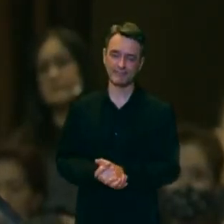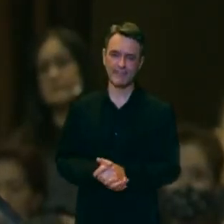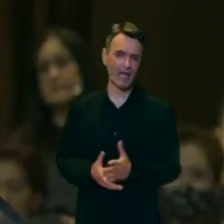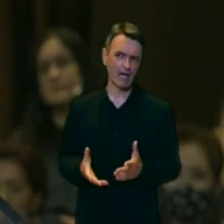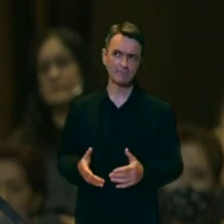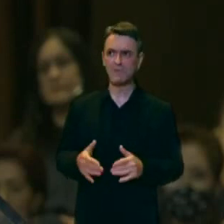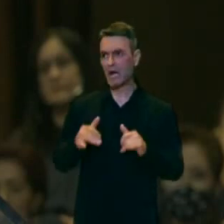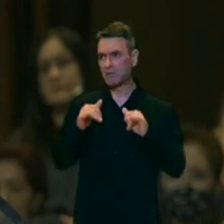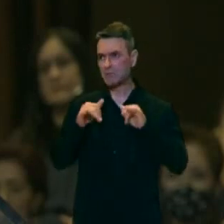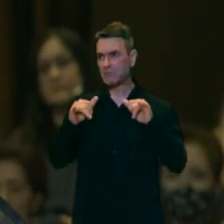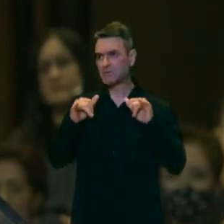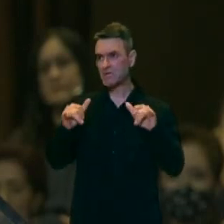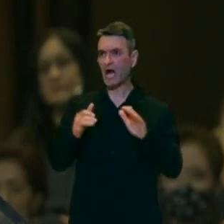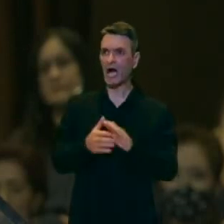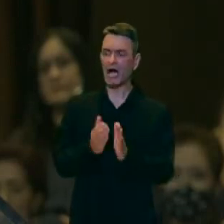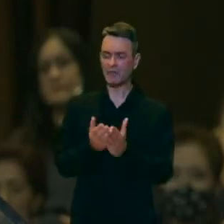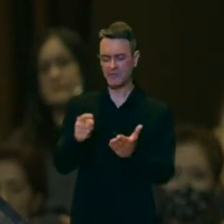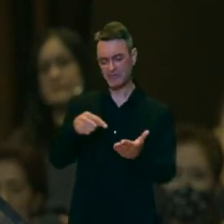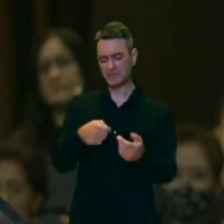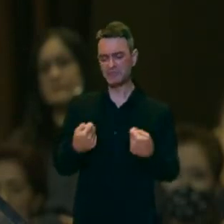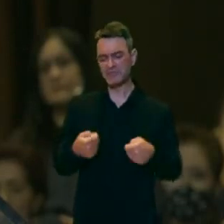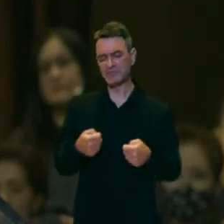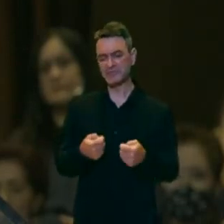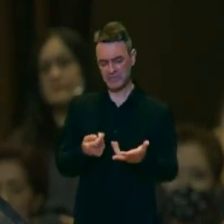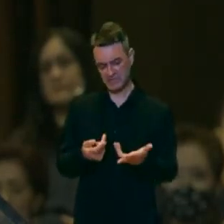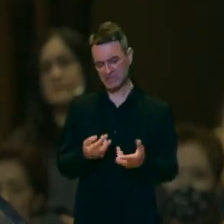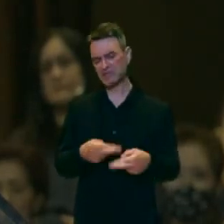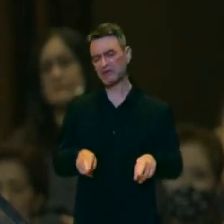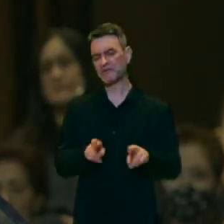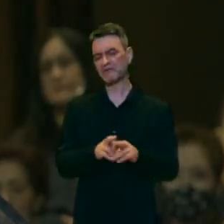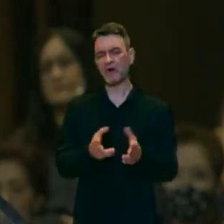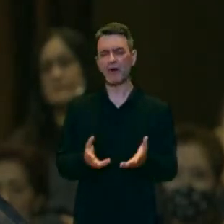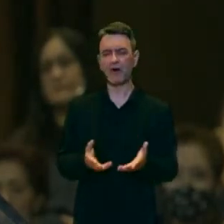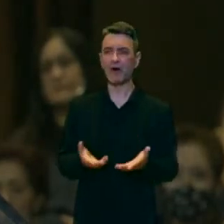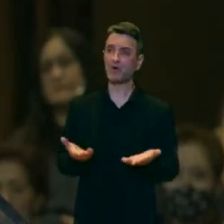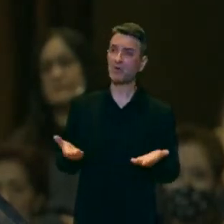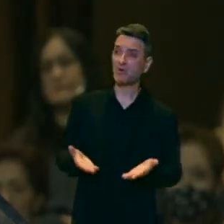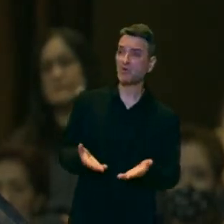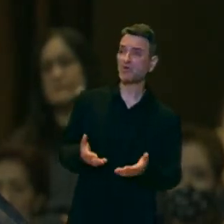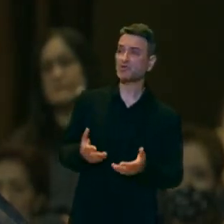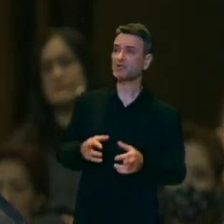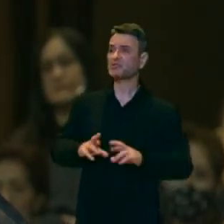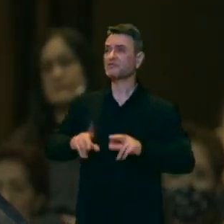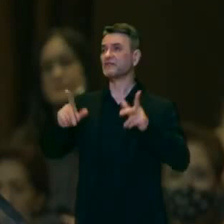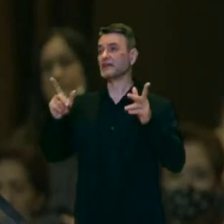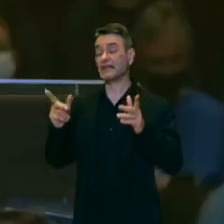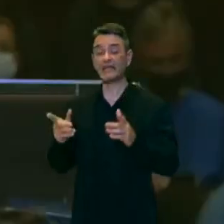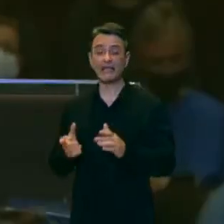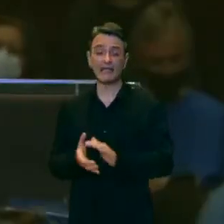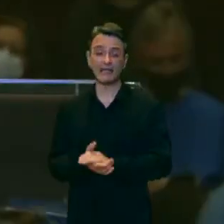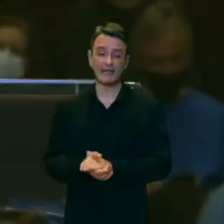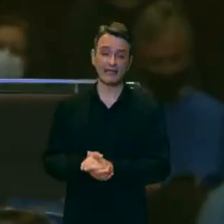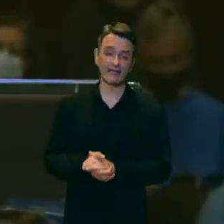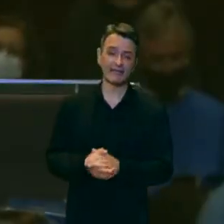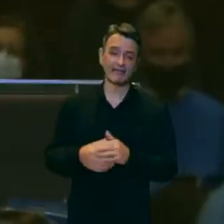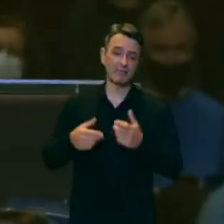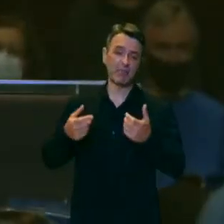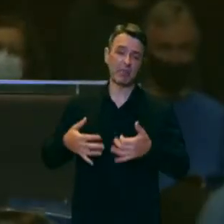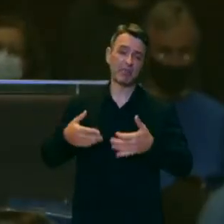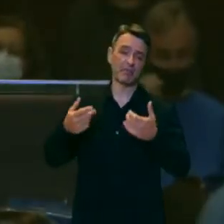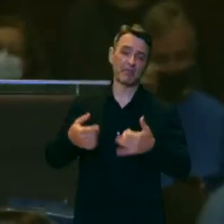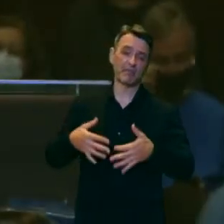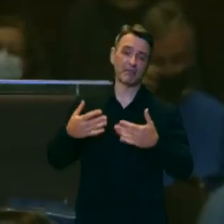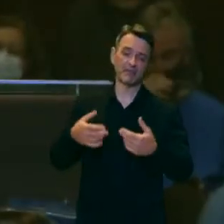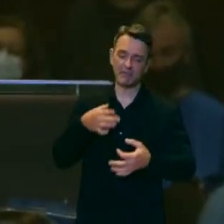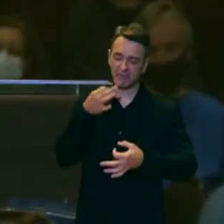você que a Bíblia precisa ser atualizada, que as coisas não são bem assim nos dias de hoje. Queridos, a